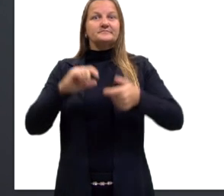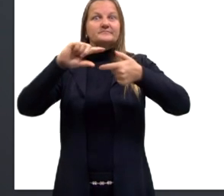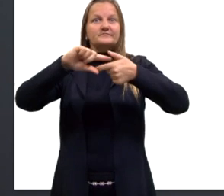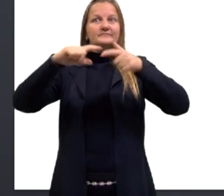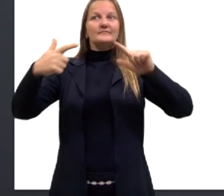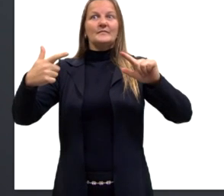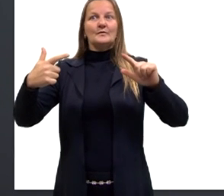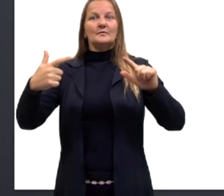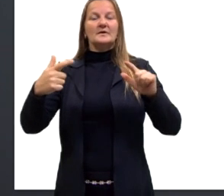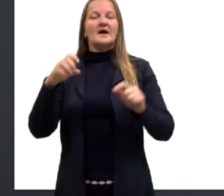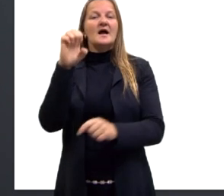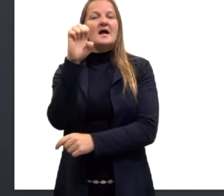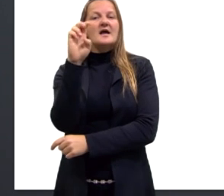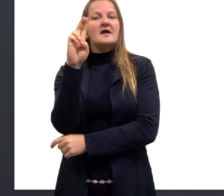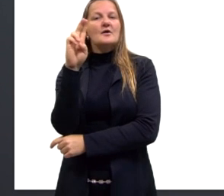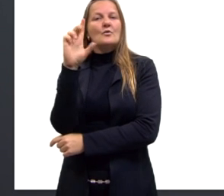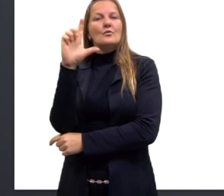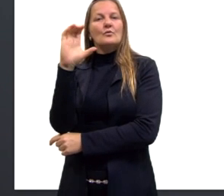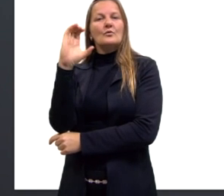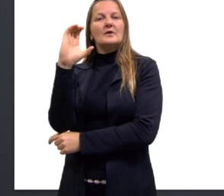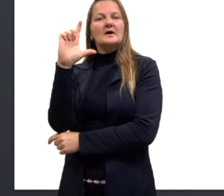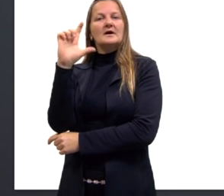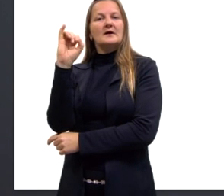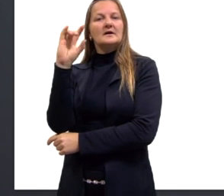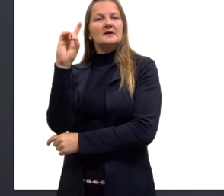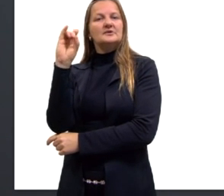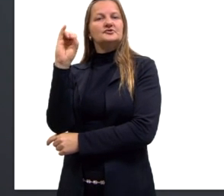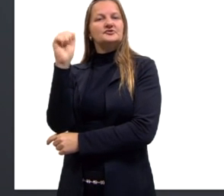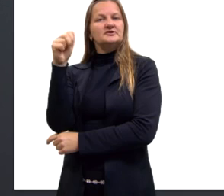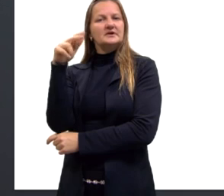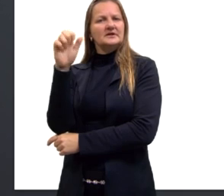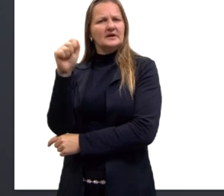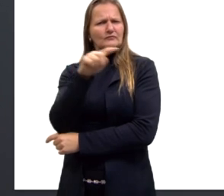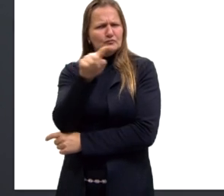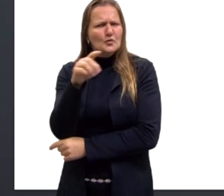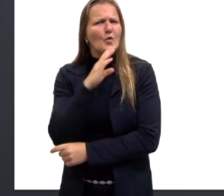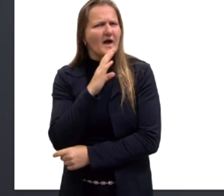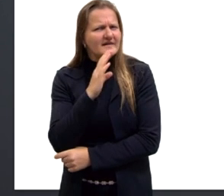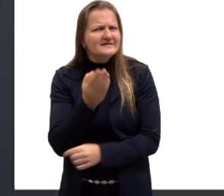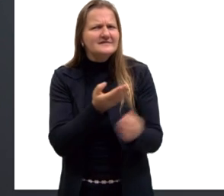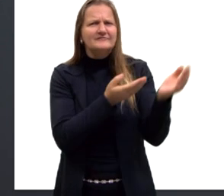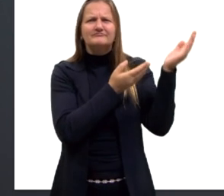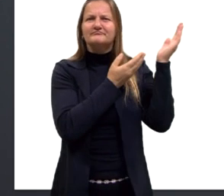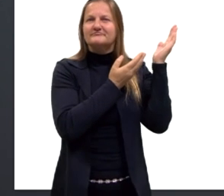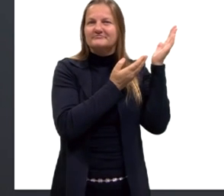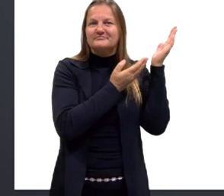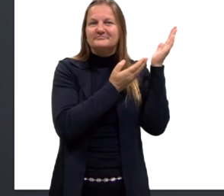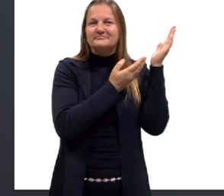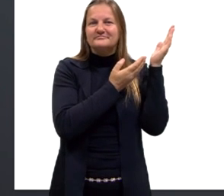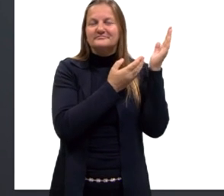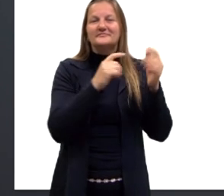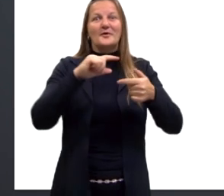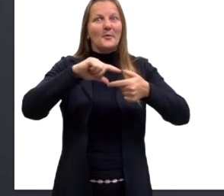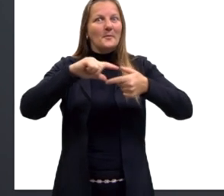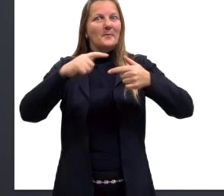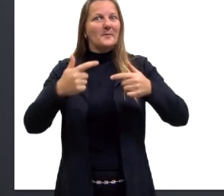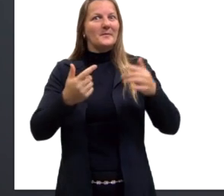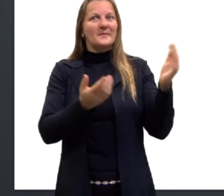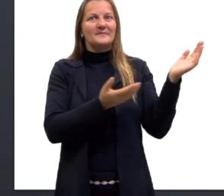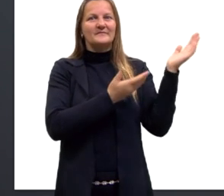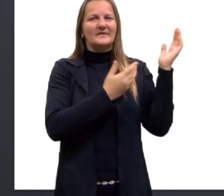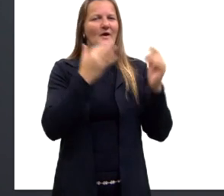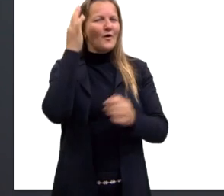é a geometria euclidiana vocês já ouviram falar em geometria euclidiana é no